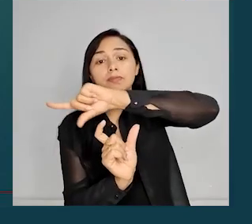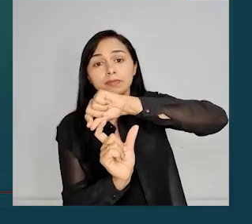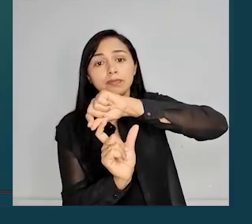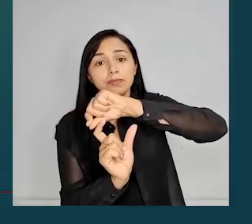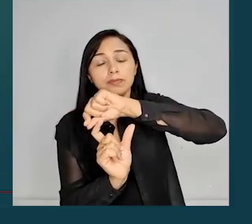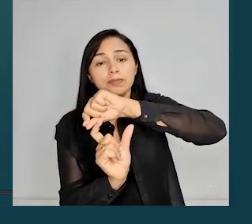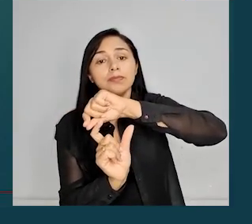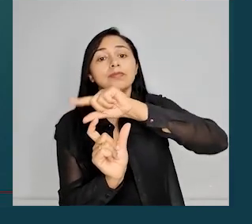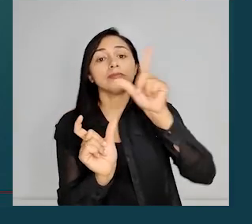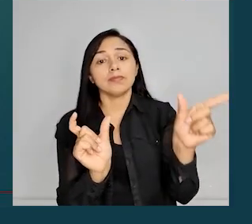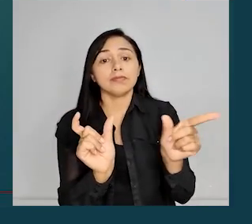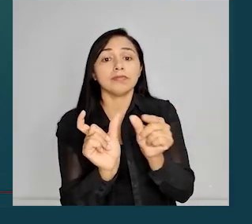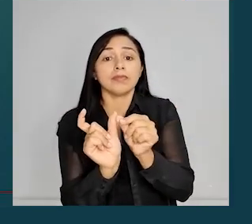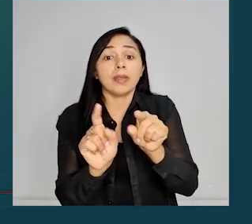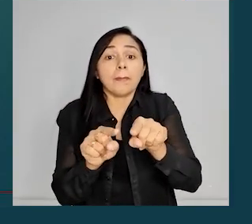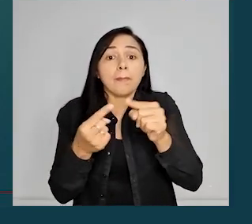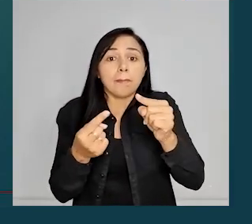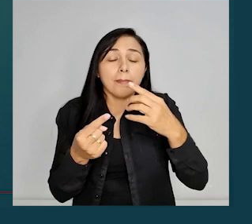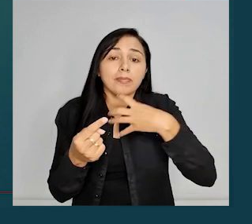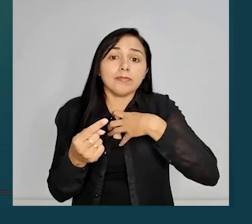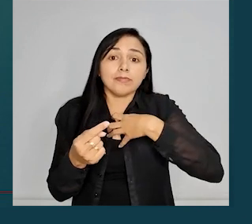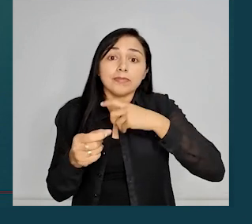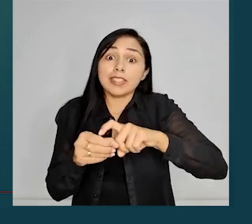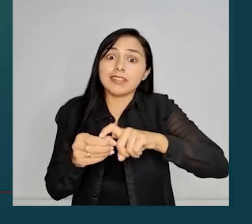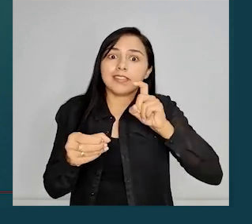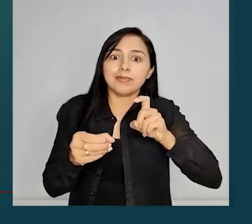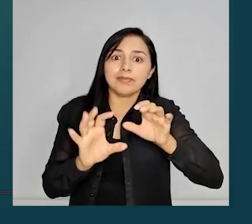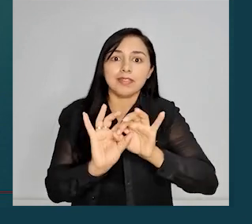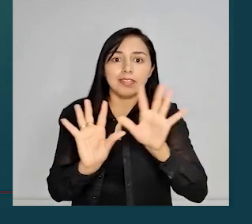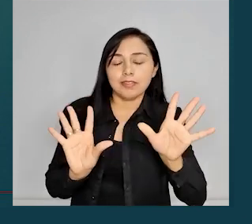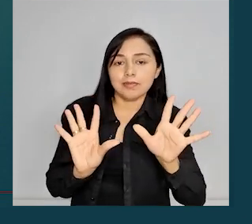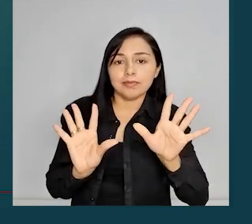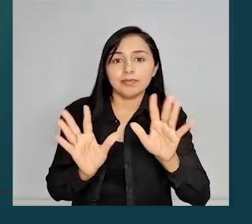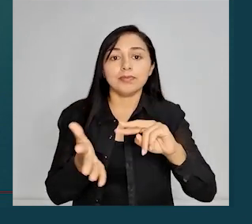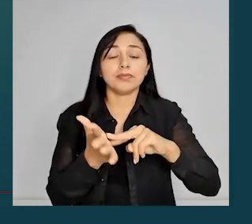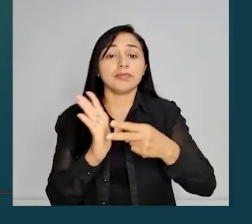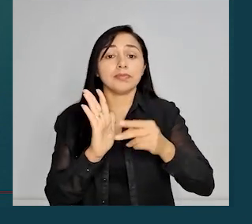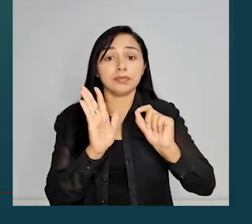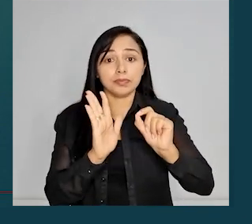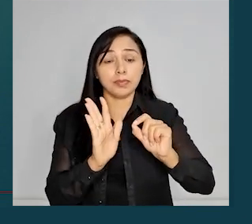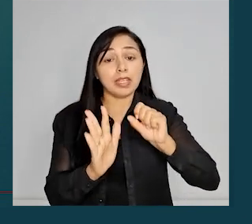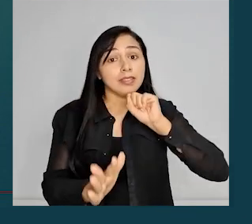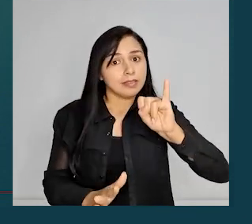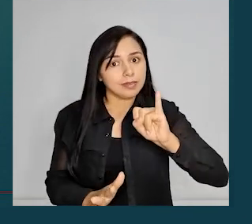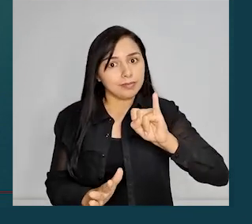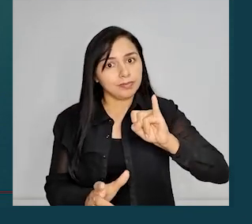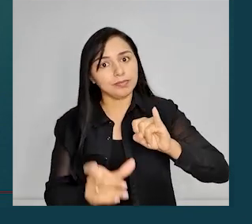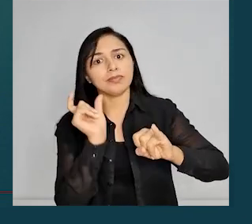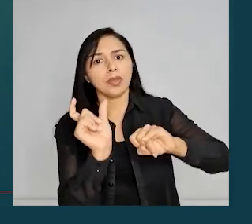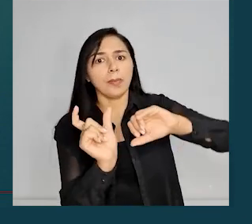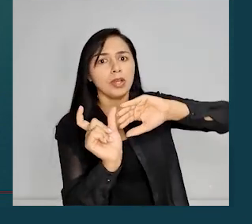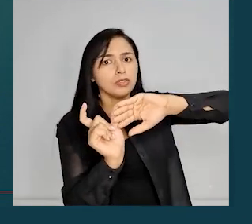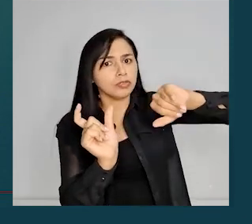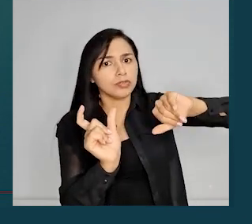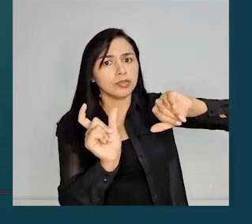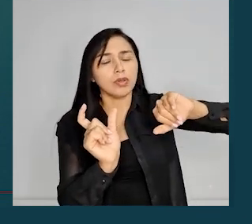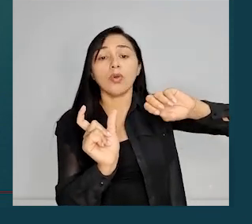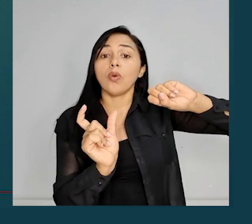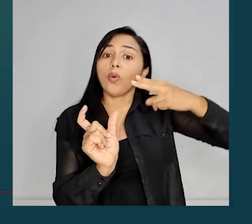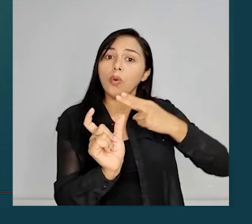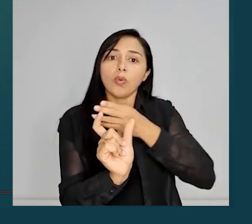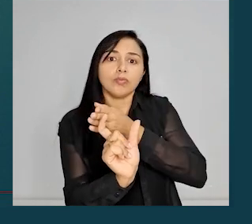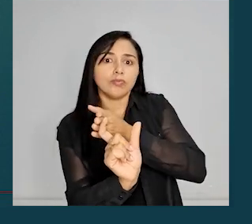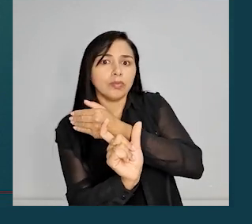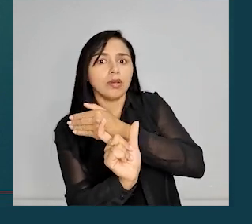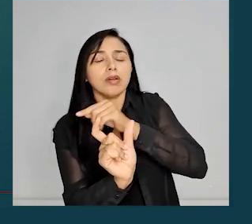primitiva de forma independente, ou seja, sem a presença de um dos afixos, a palavra